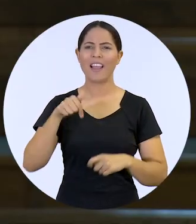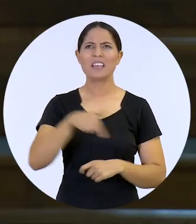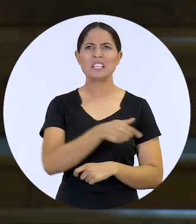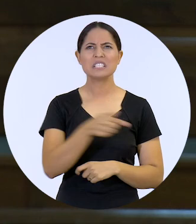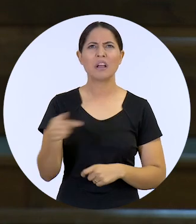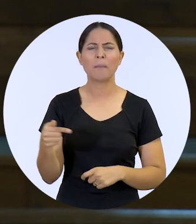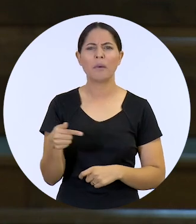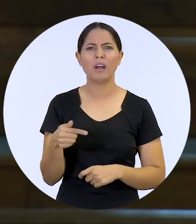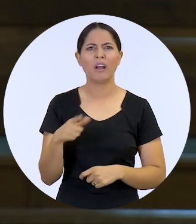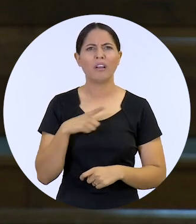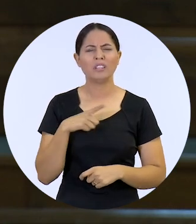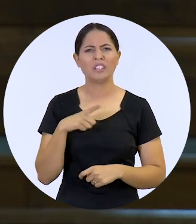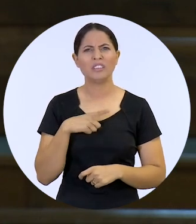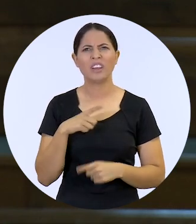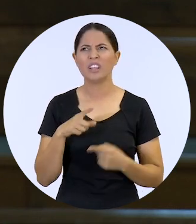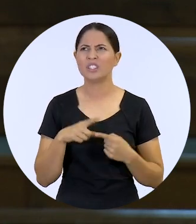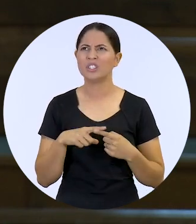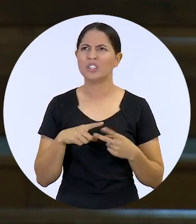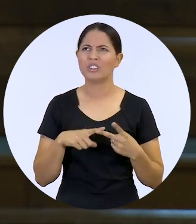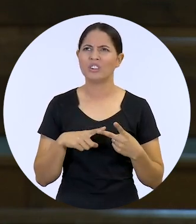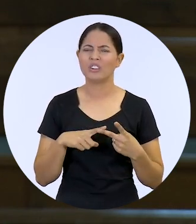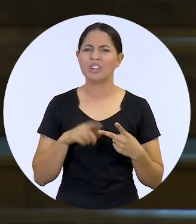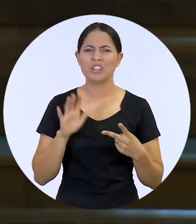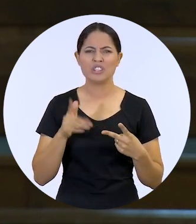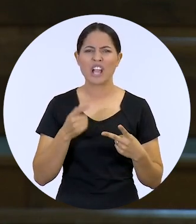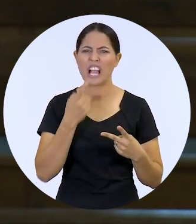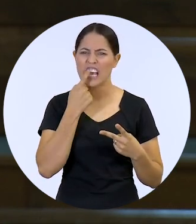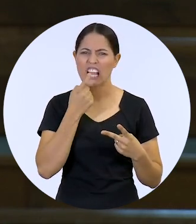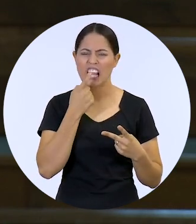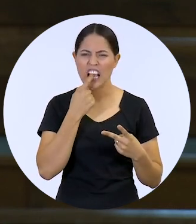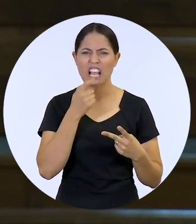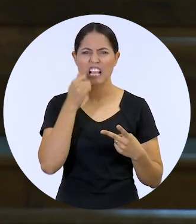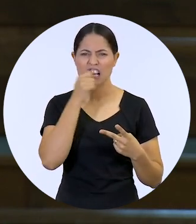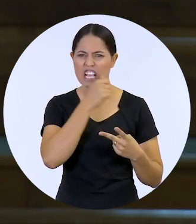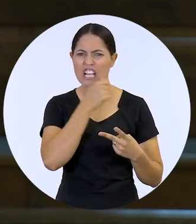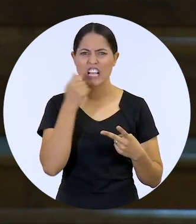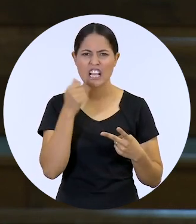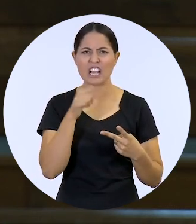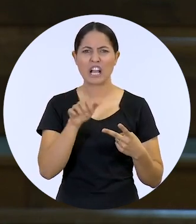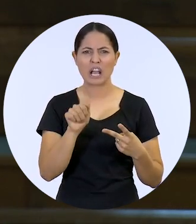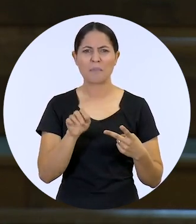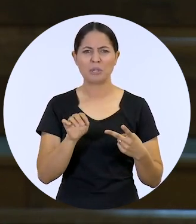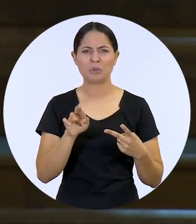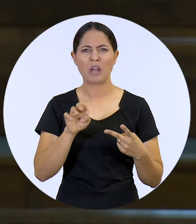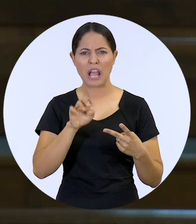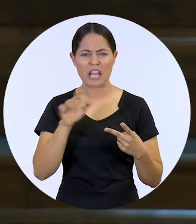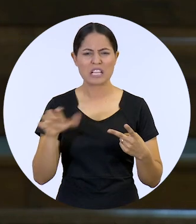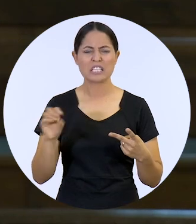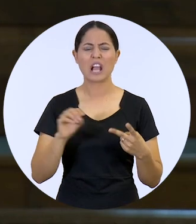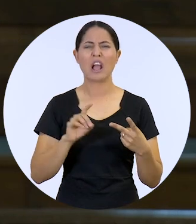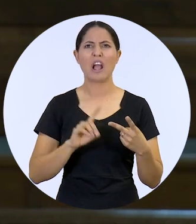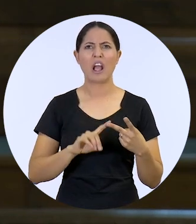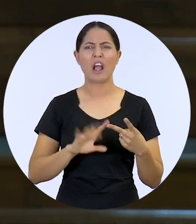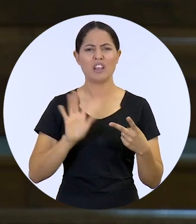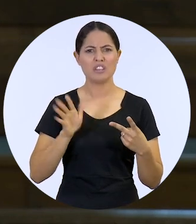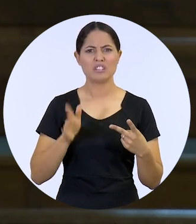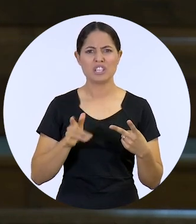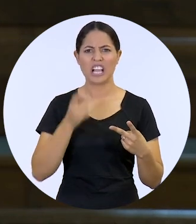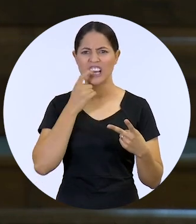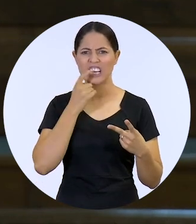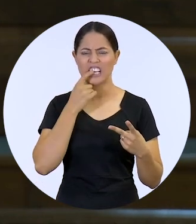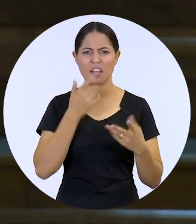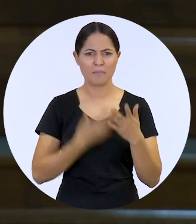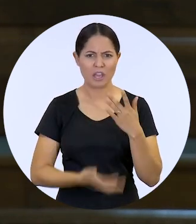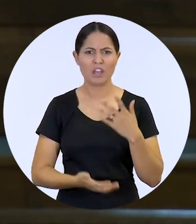mesmo eu já fiz 2 obturações e limpeza do dente